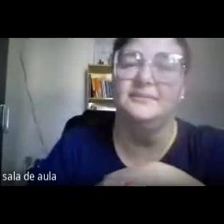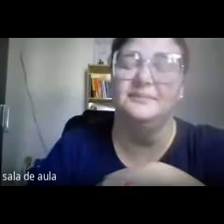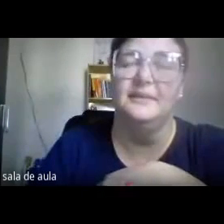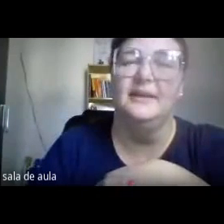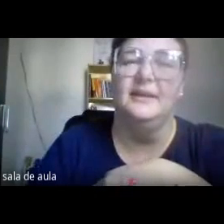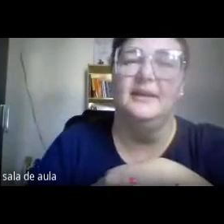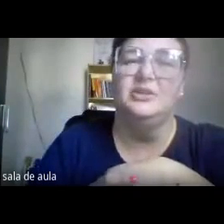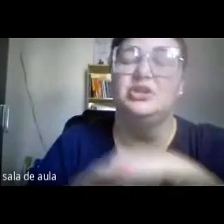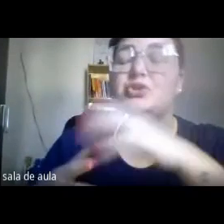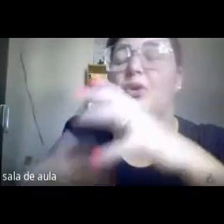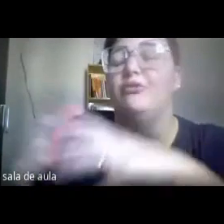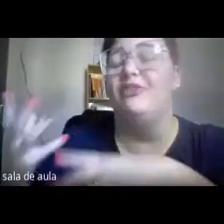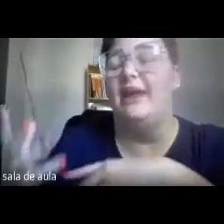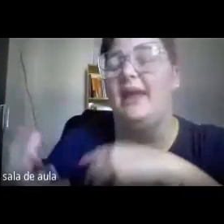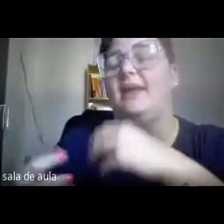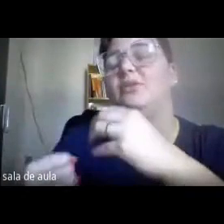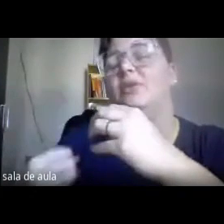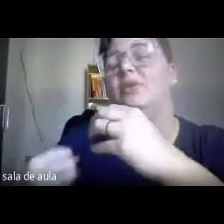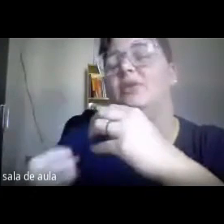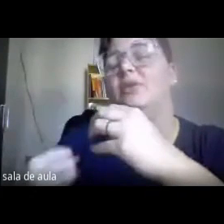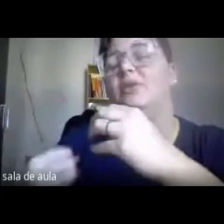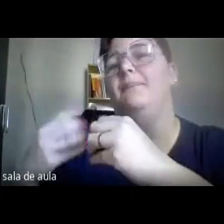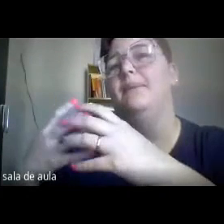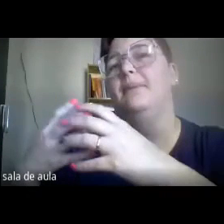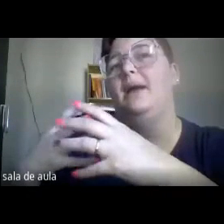tenta dissolver e